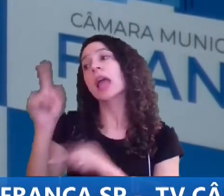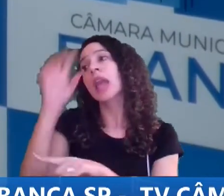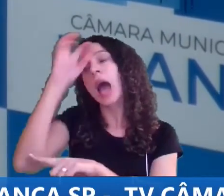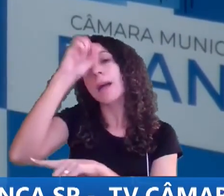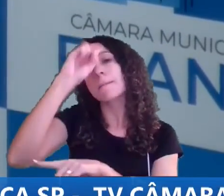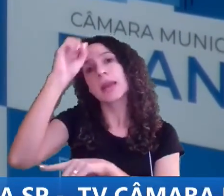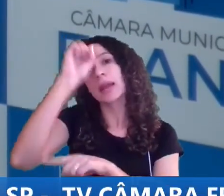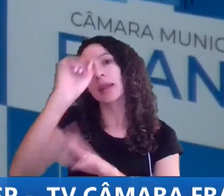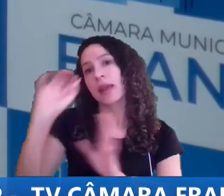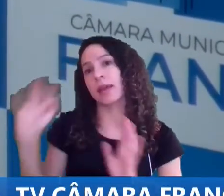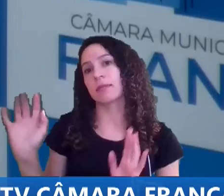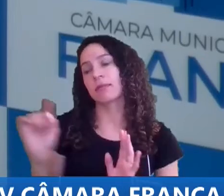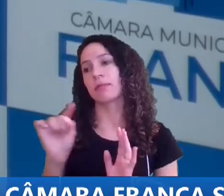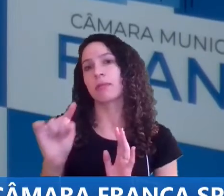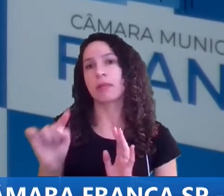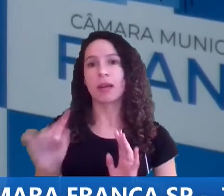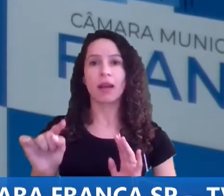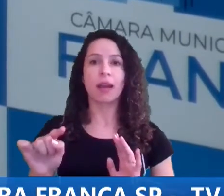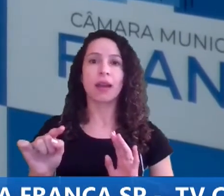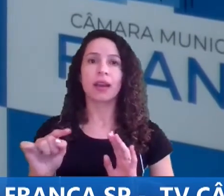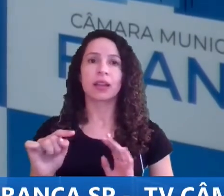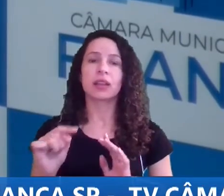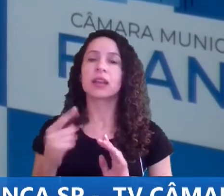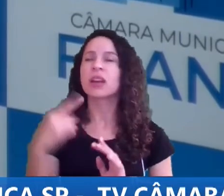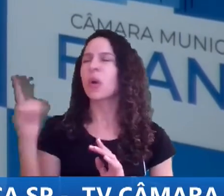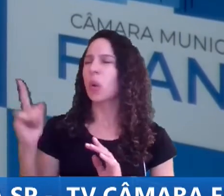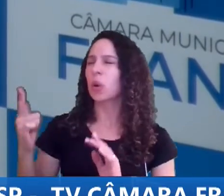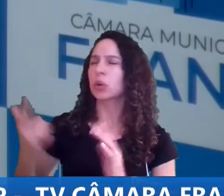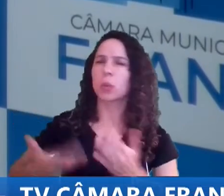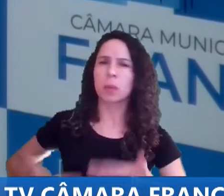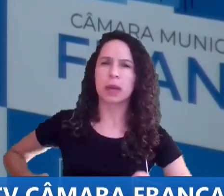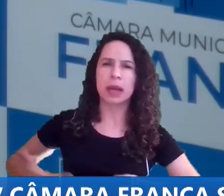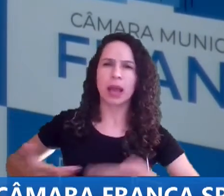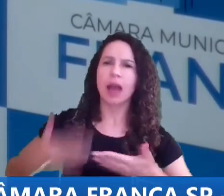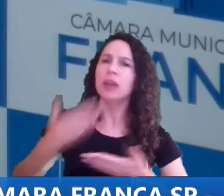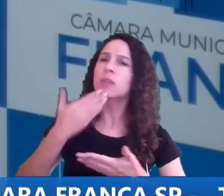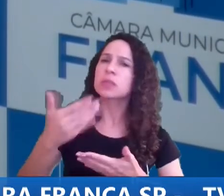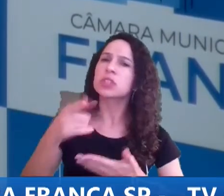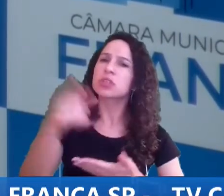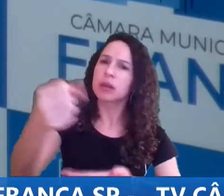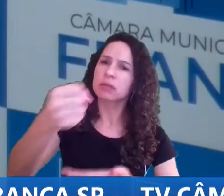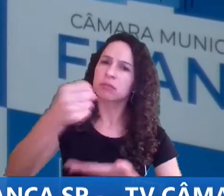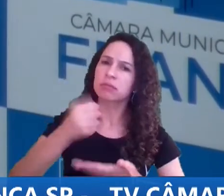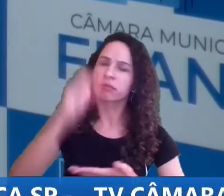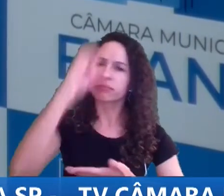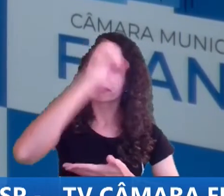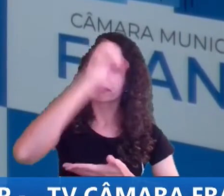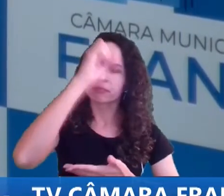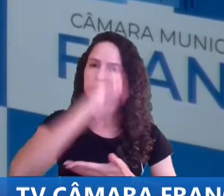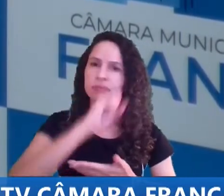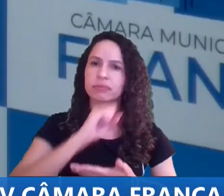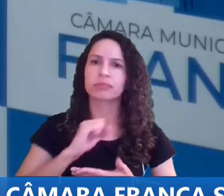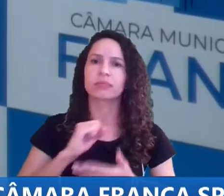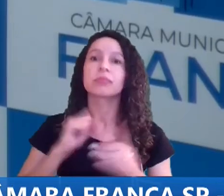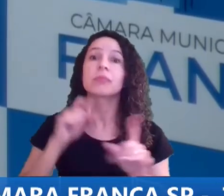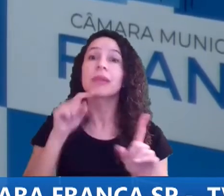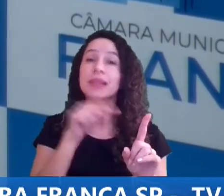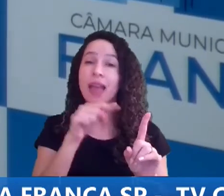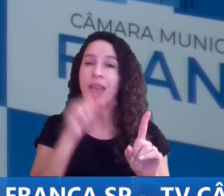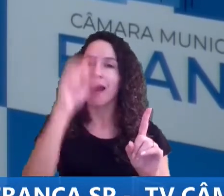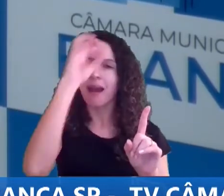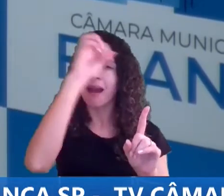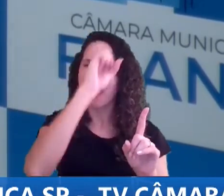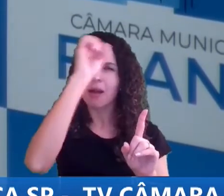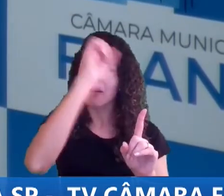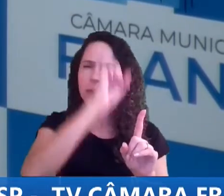né? Um funcionário nosso pediu para deixar ele aqui aprendendo, etc. e tal. Mas não é aquela aprendizagem formal de acordo